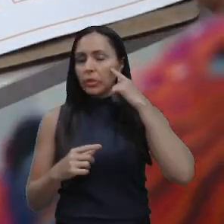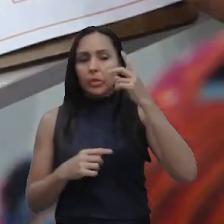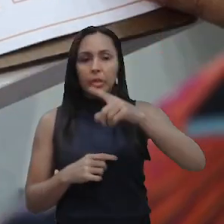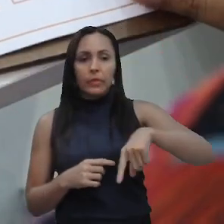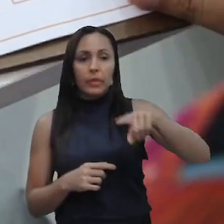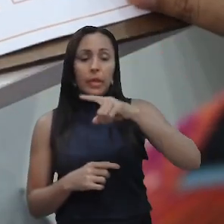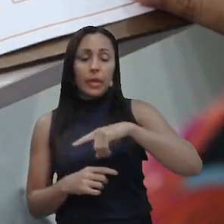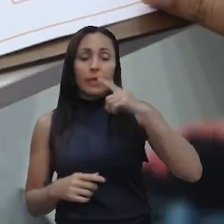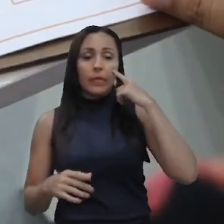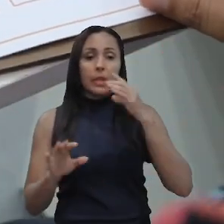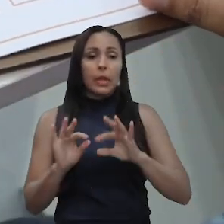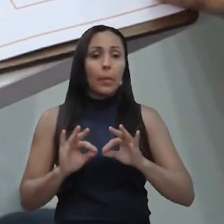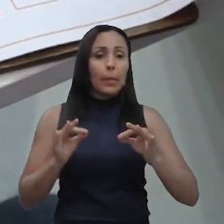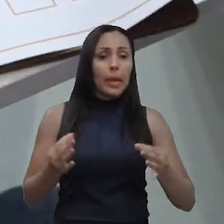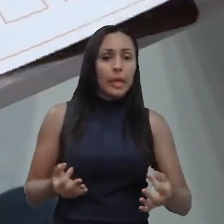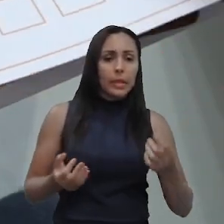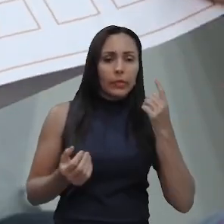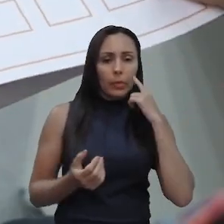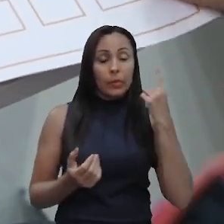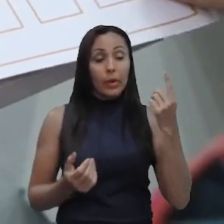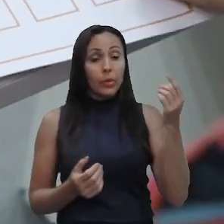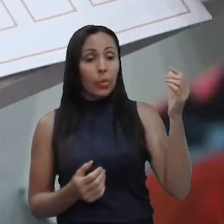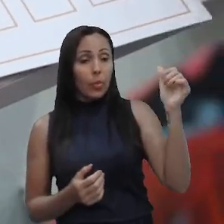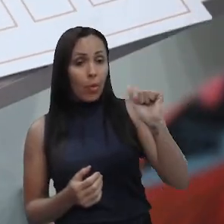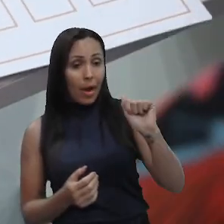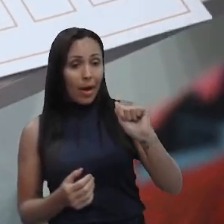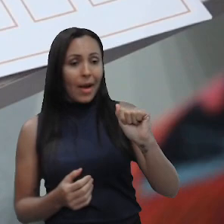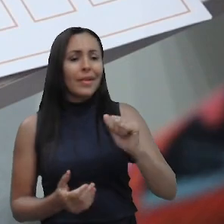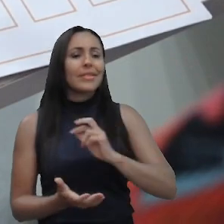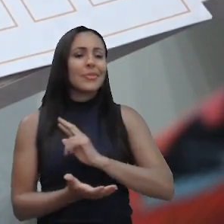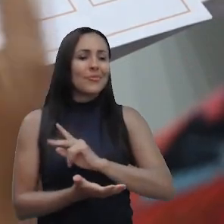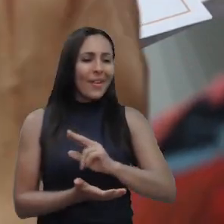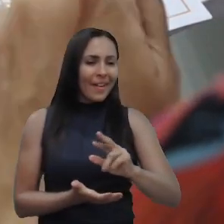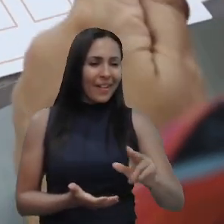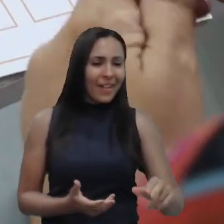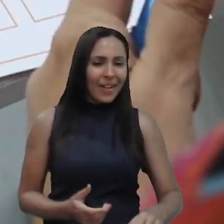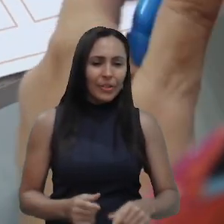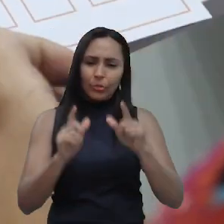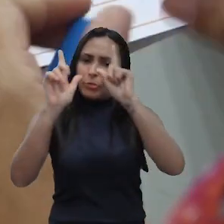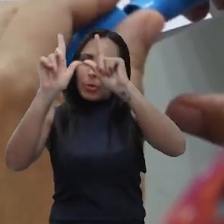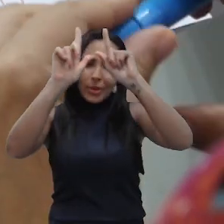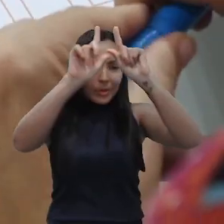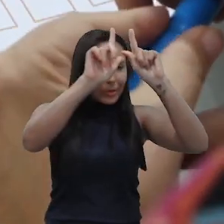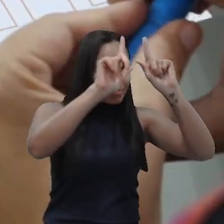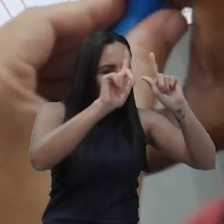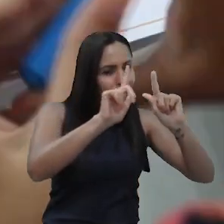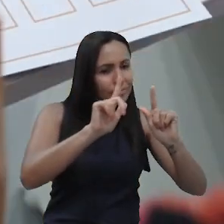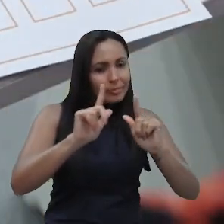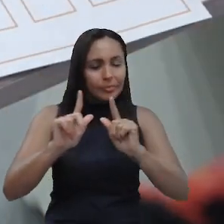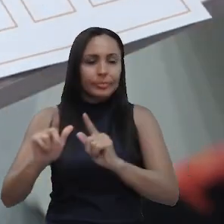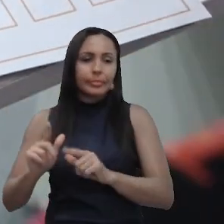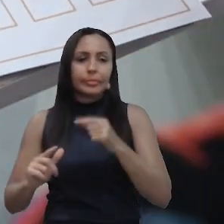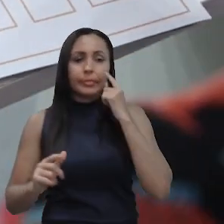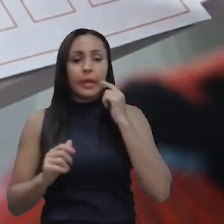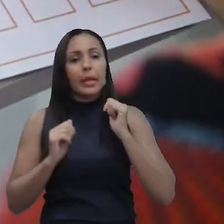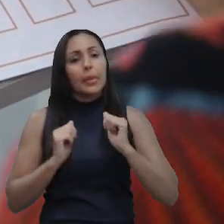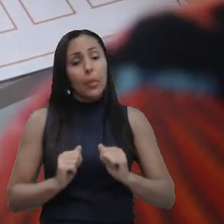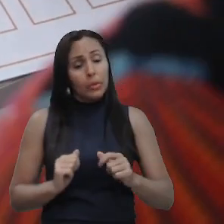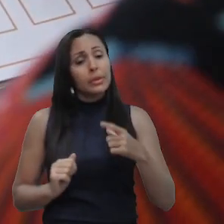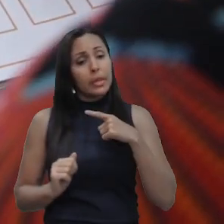finalmente para o grid modular. Esse que são vários quadradinhos fofos que podem